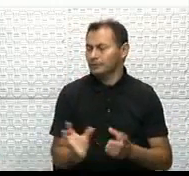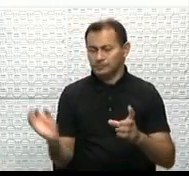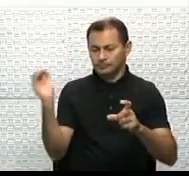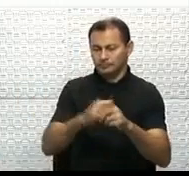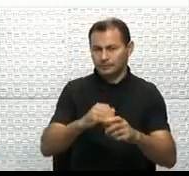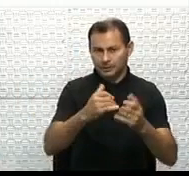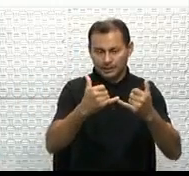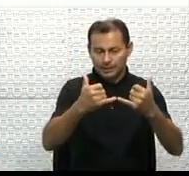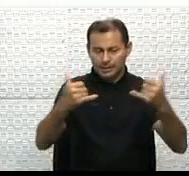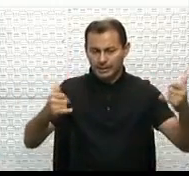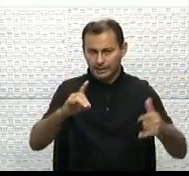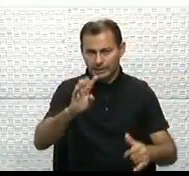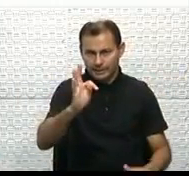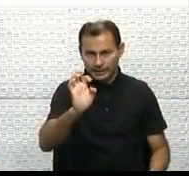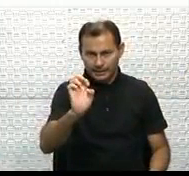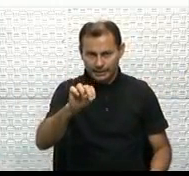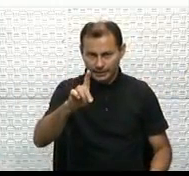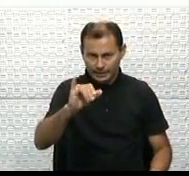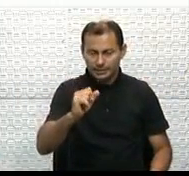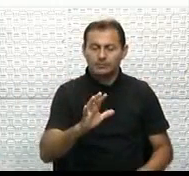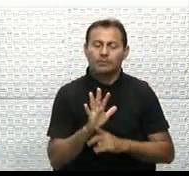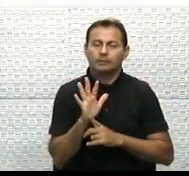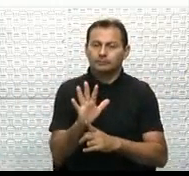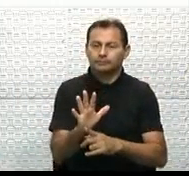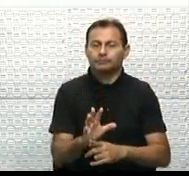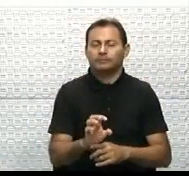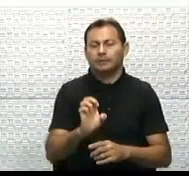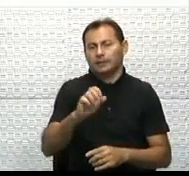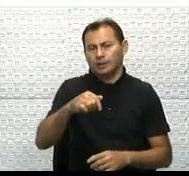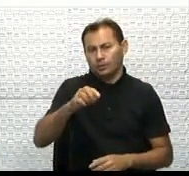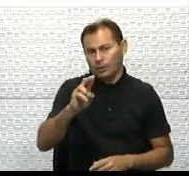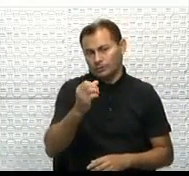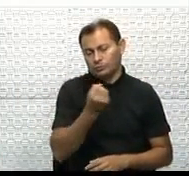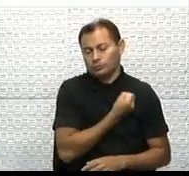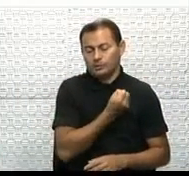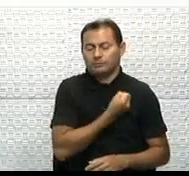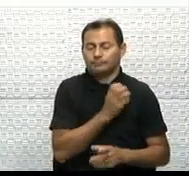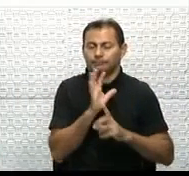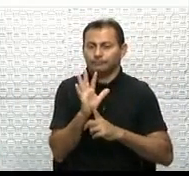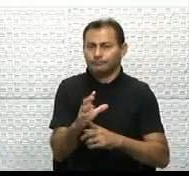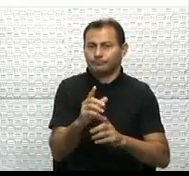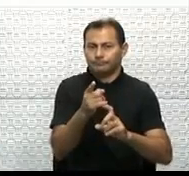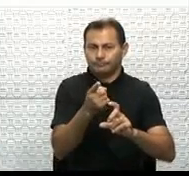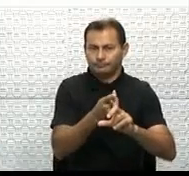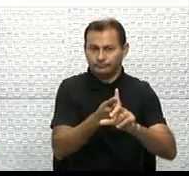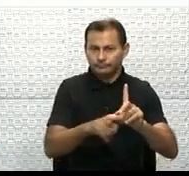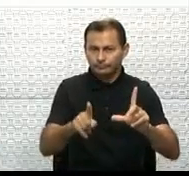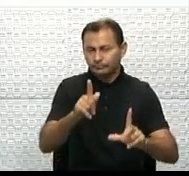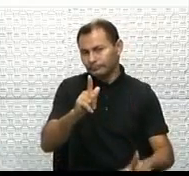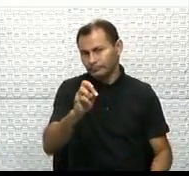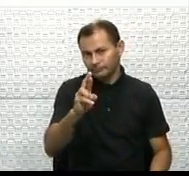adicionar linha de tendência e exibir a equação no gráfico.